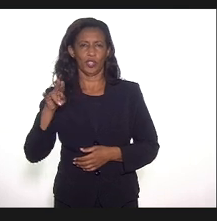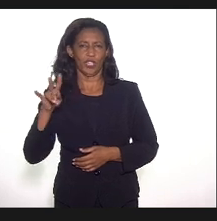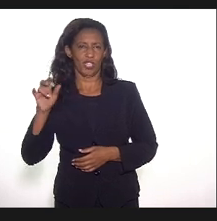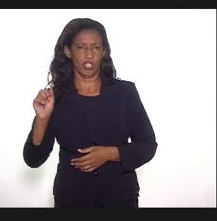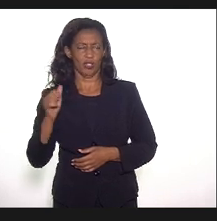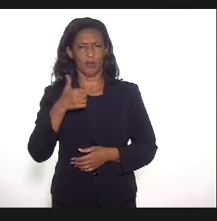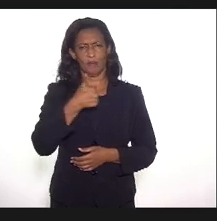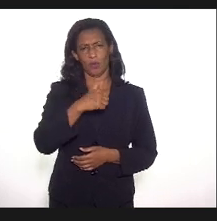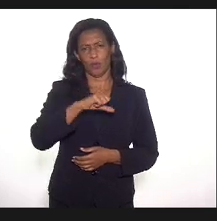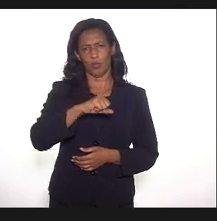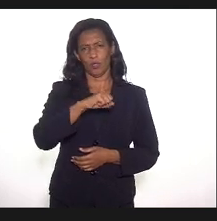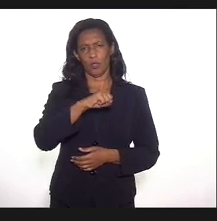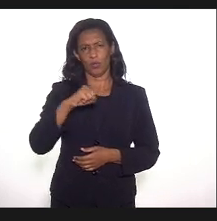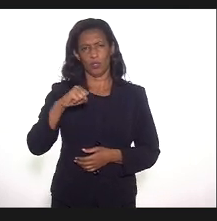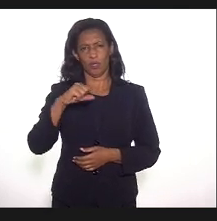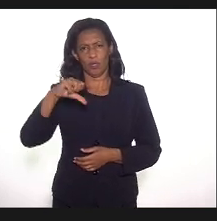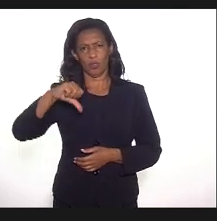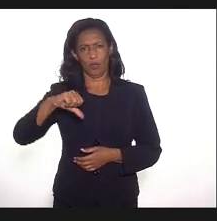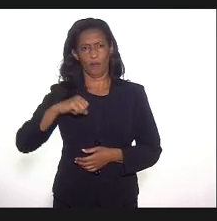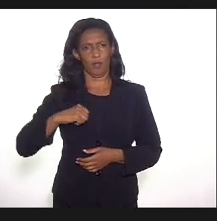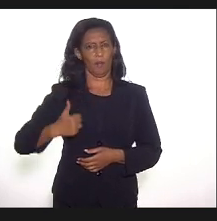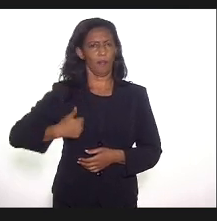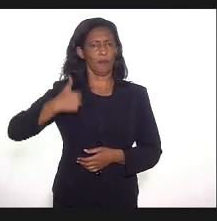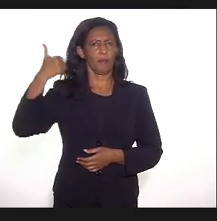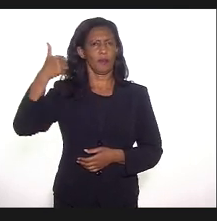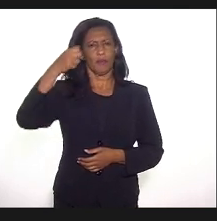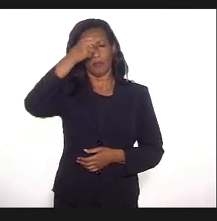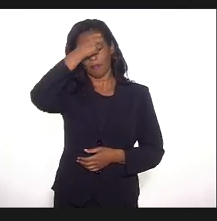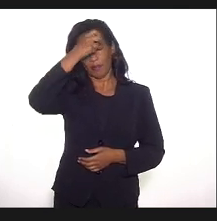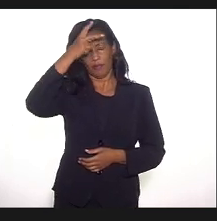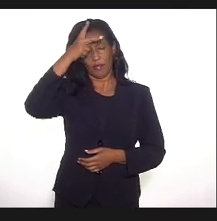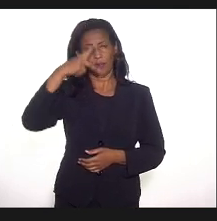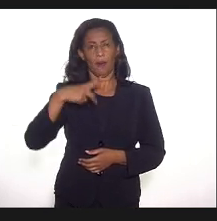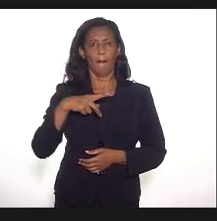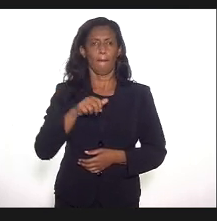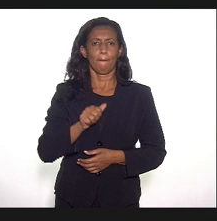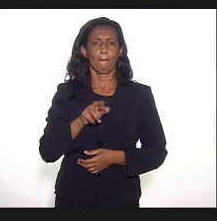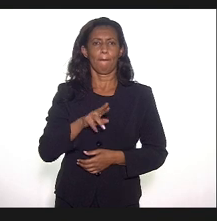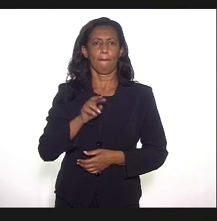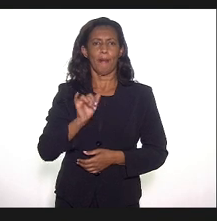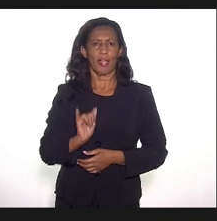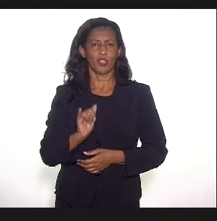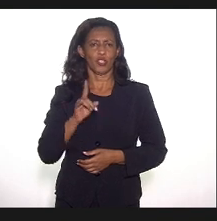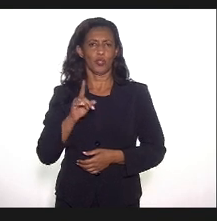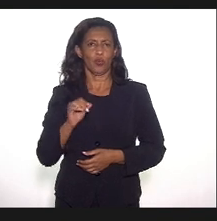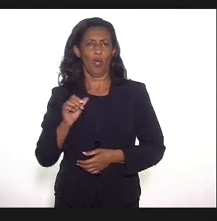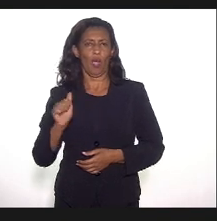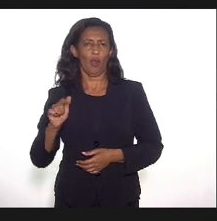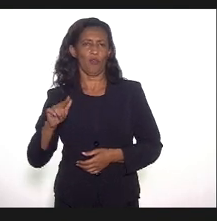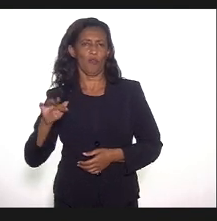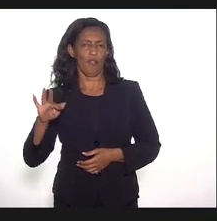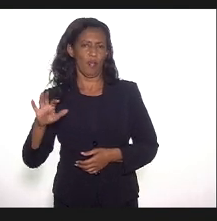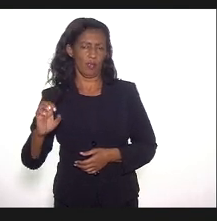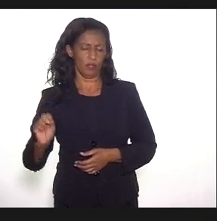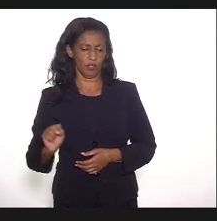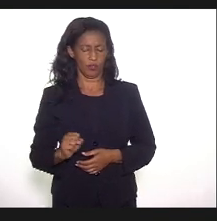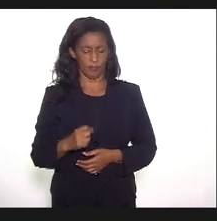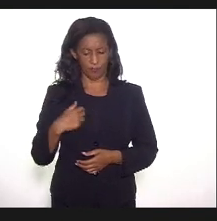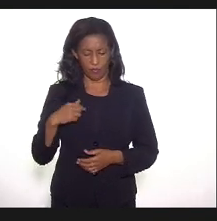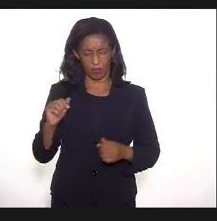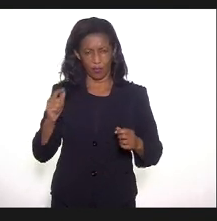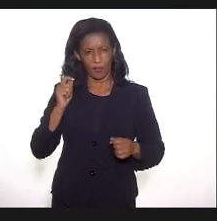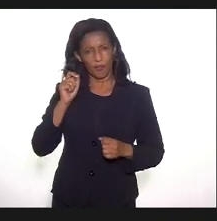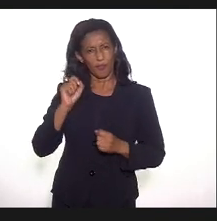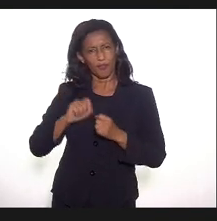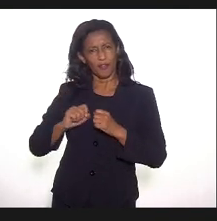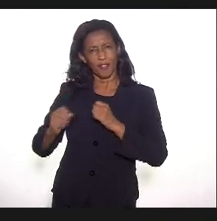1989, eu, como primeiro prefeito de Partido Alferes, eu criei, junto com a minha equipe, a Festa do